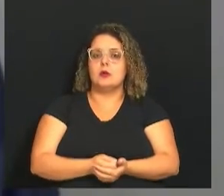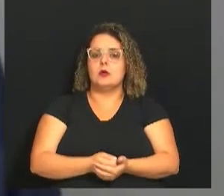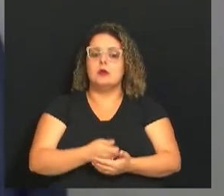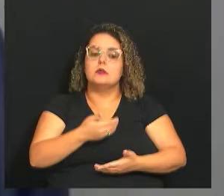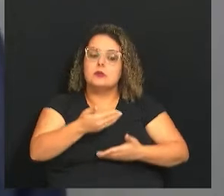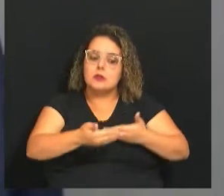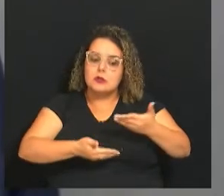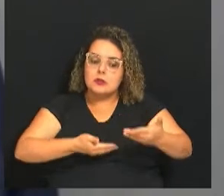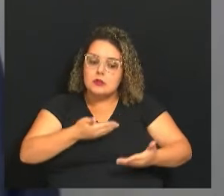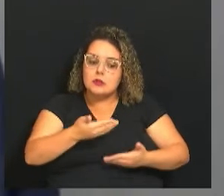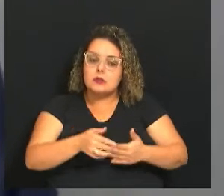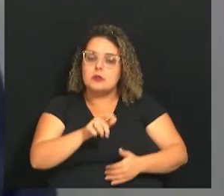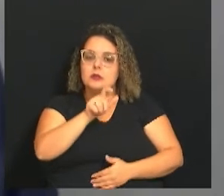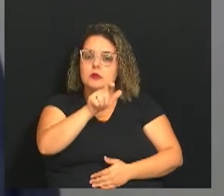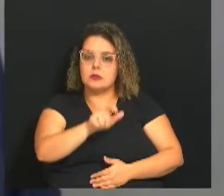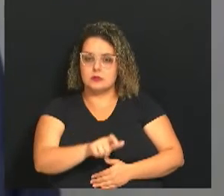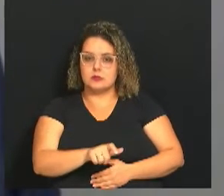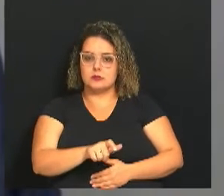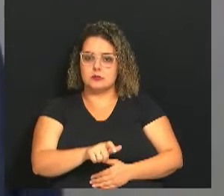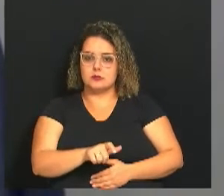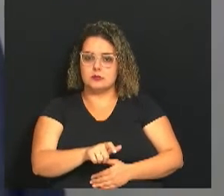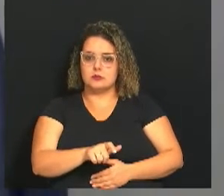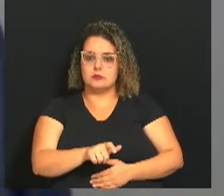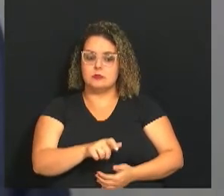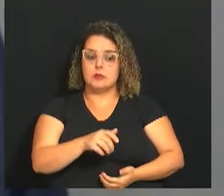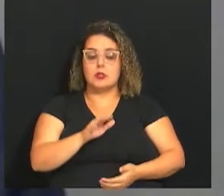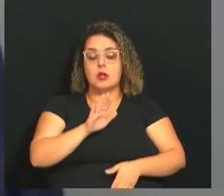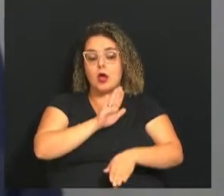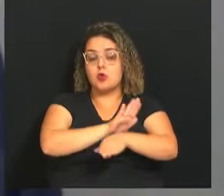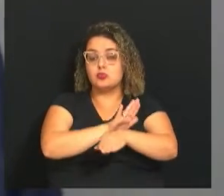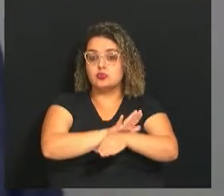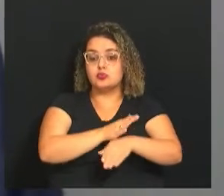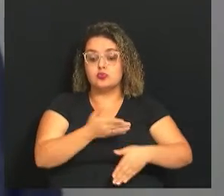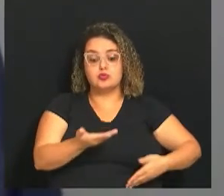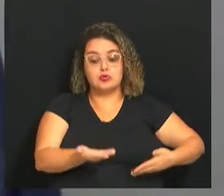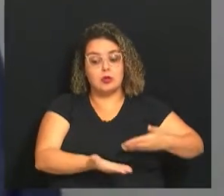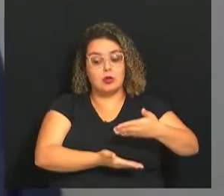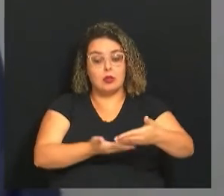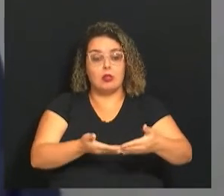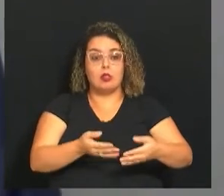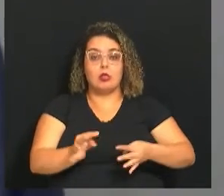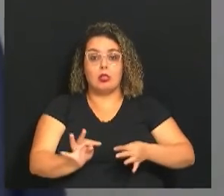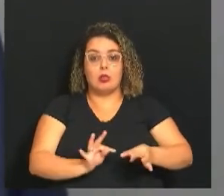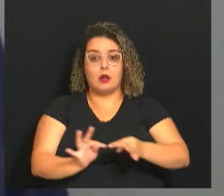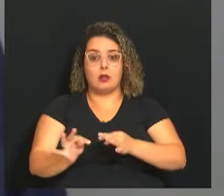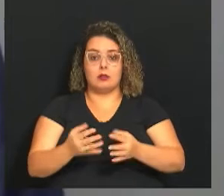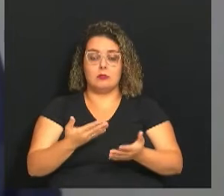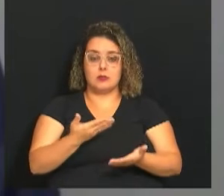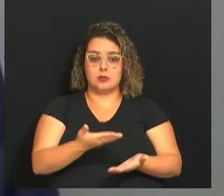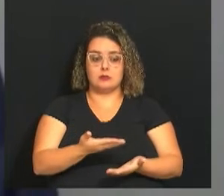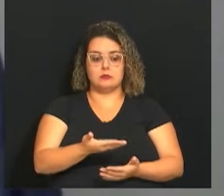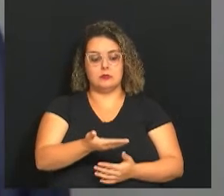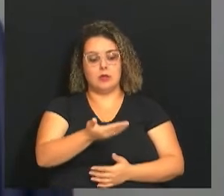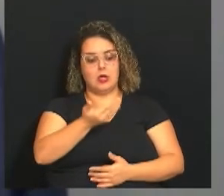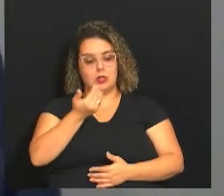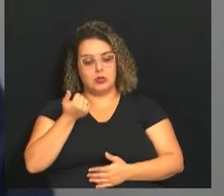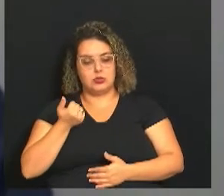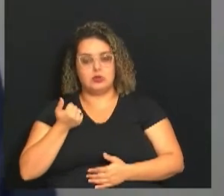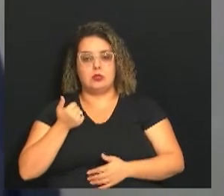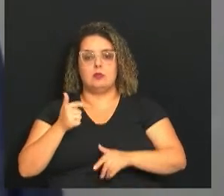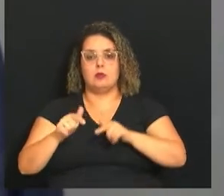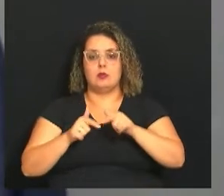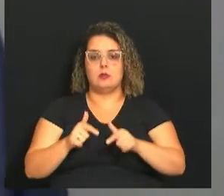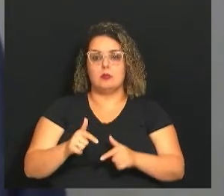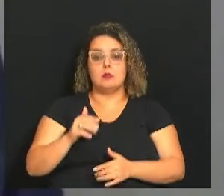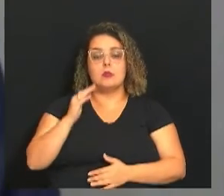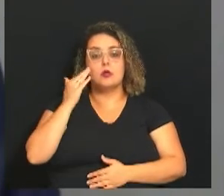funcionário de uma forma que ele consiga se reabilitar. Então, o primeiro passo é chamar o funcionário para uma conversa, tentar entender a